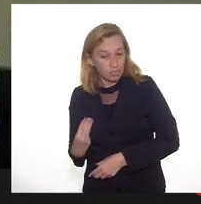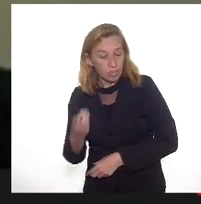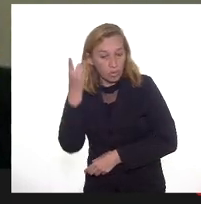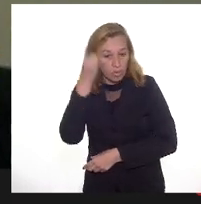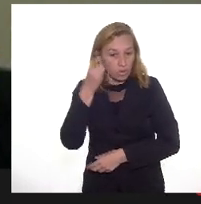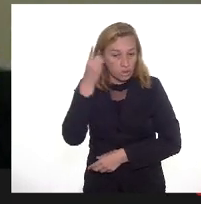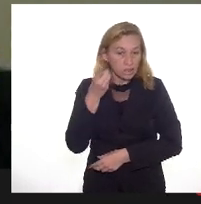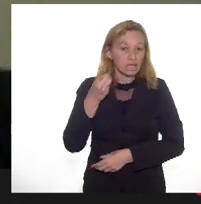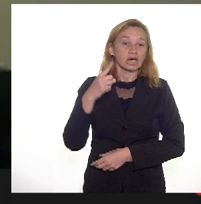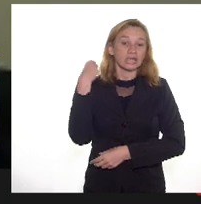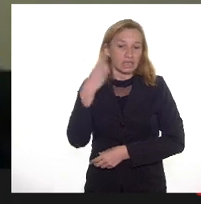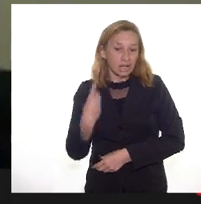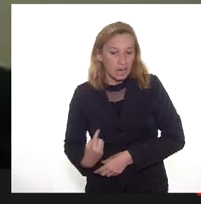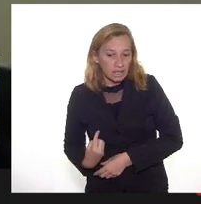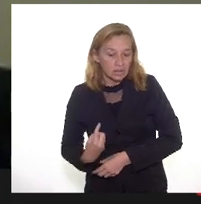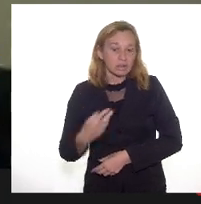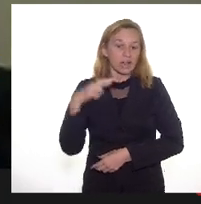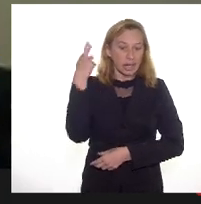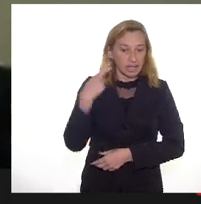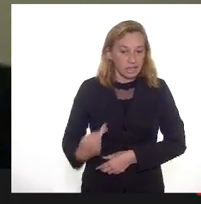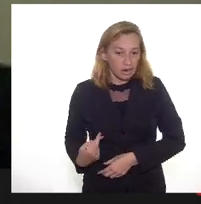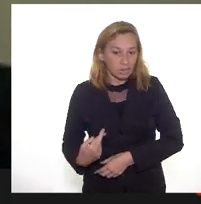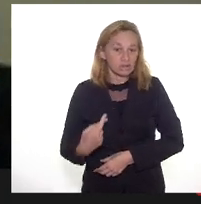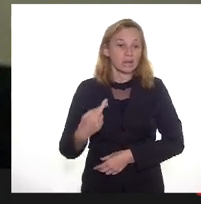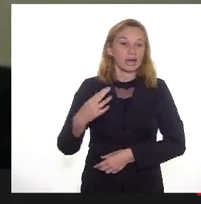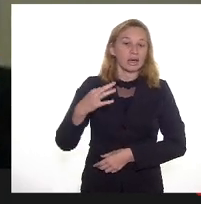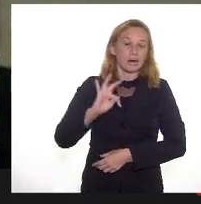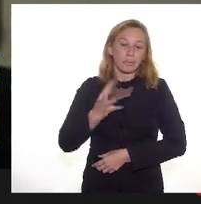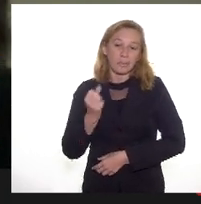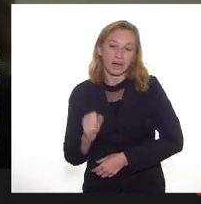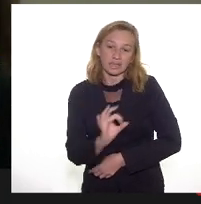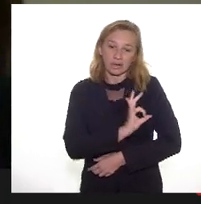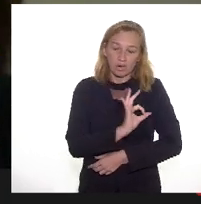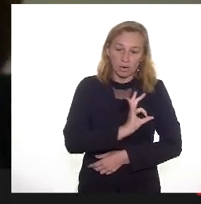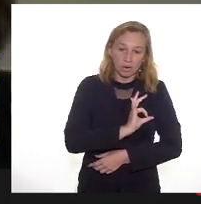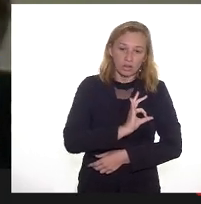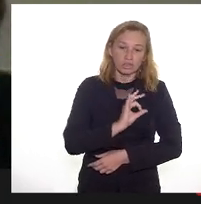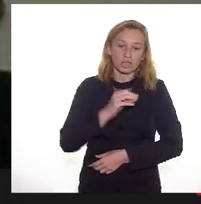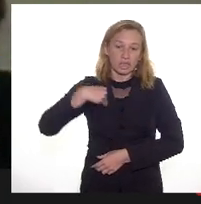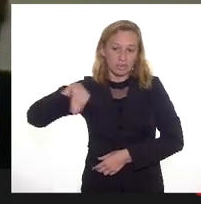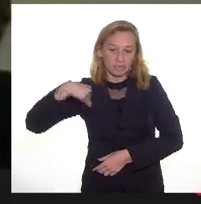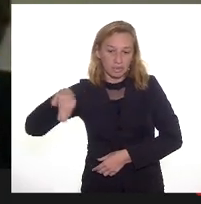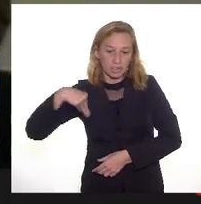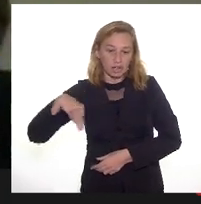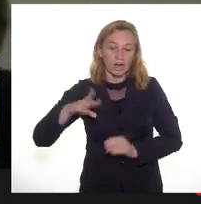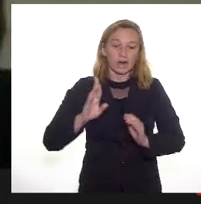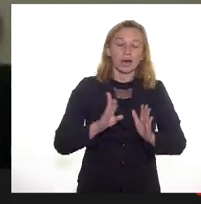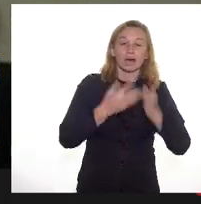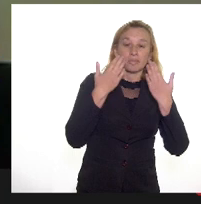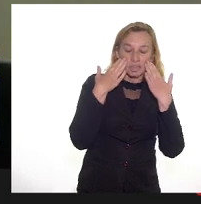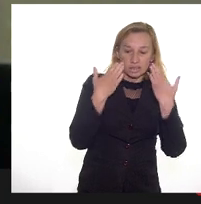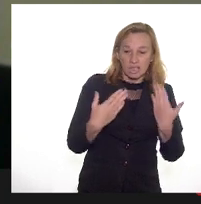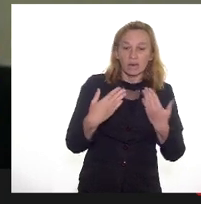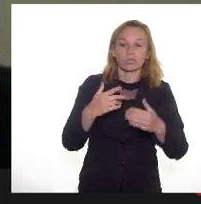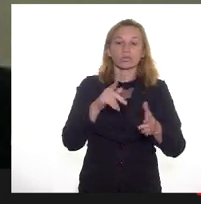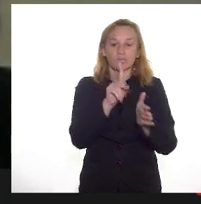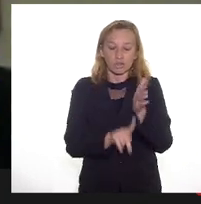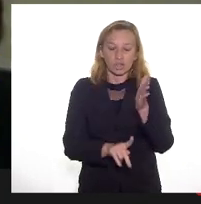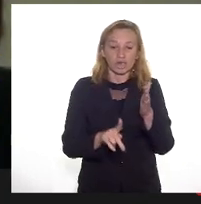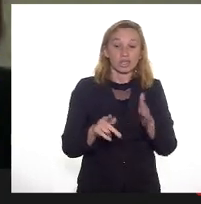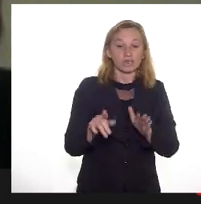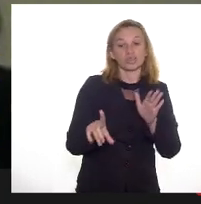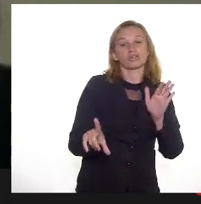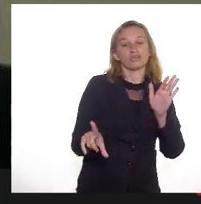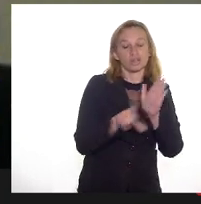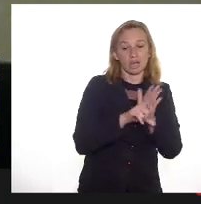deputada Dani Monteiro, Renata Souza, Marta Rocha e Carlos Mink, a apresentar esse projeto de lei. Então, ouvir sobre